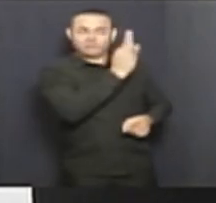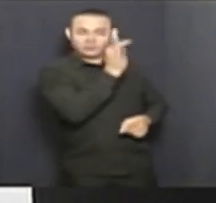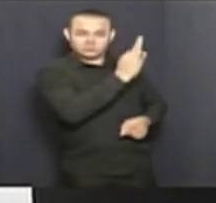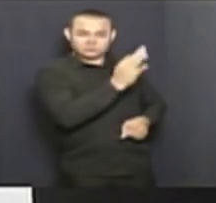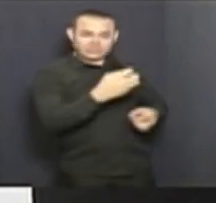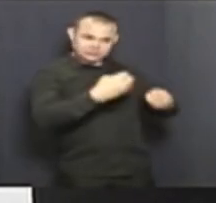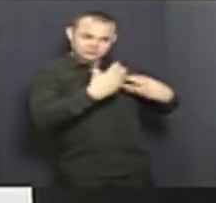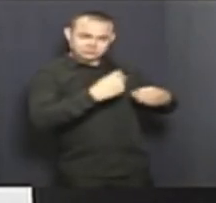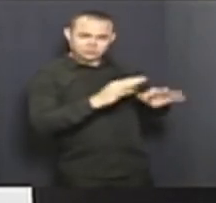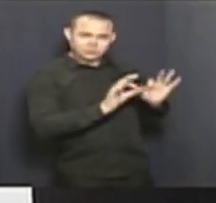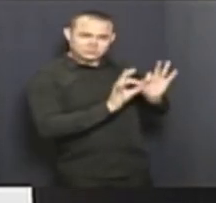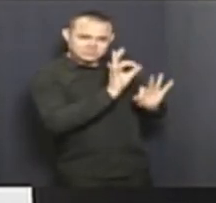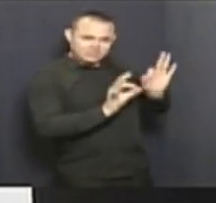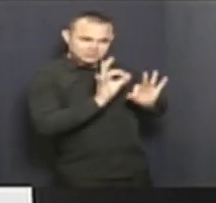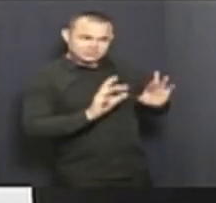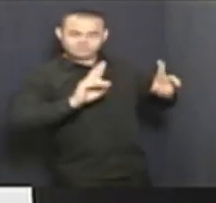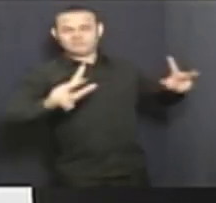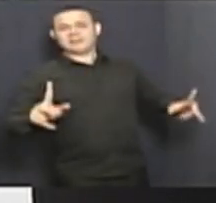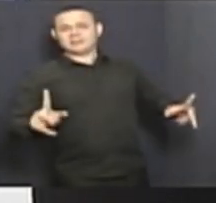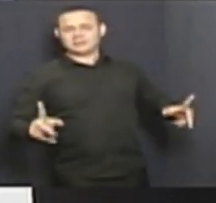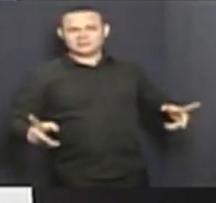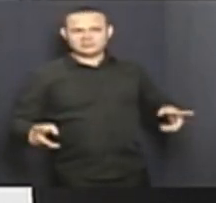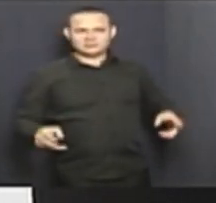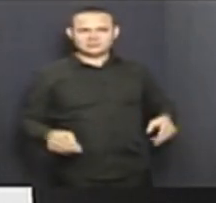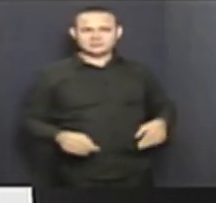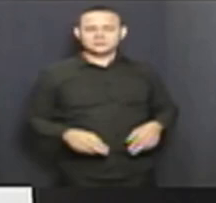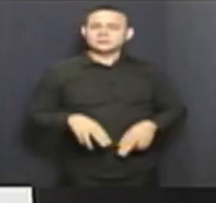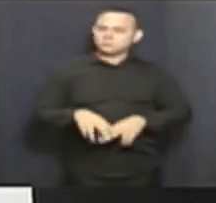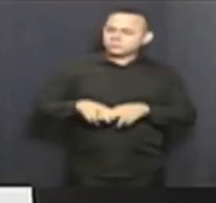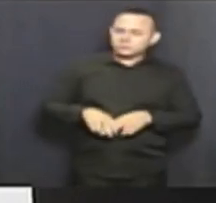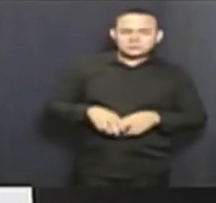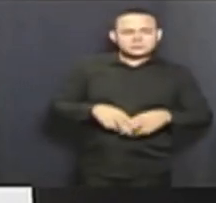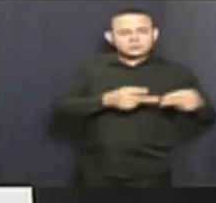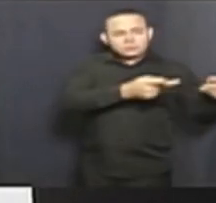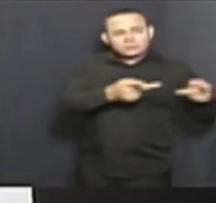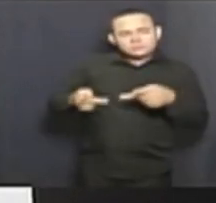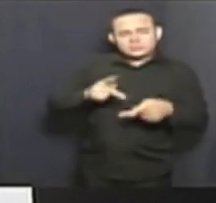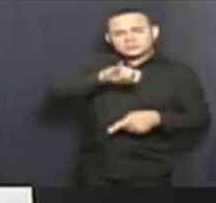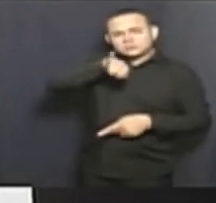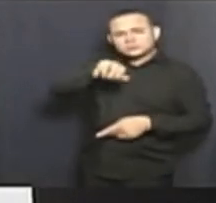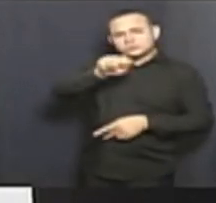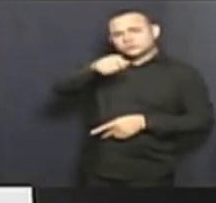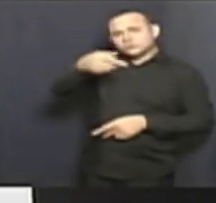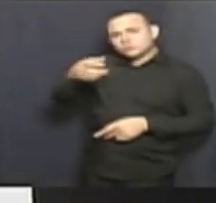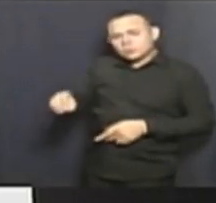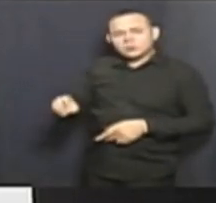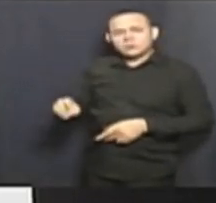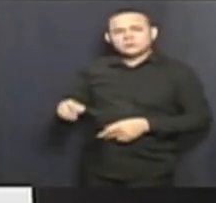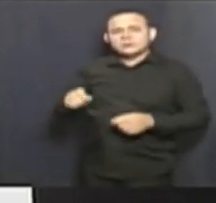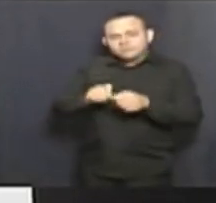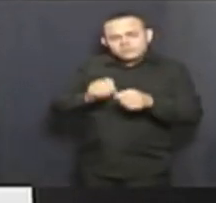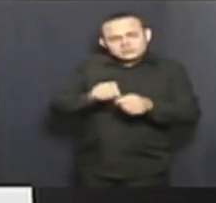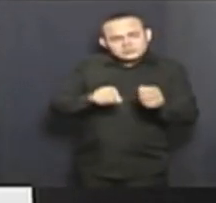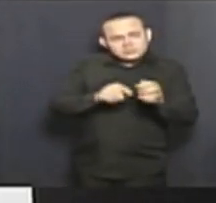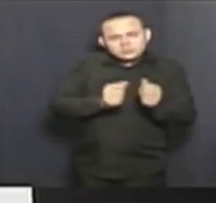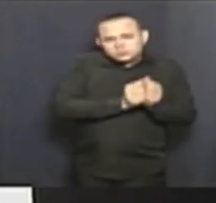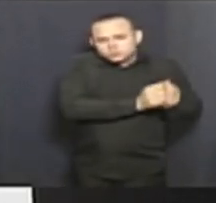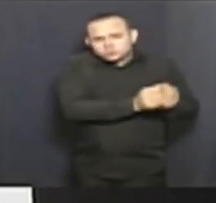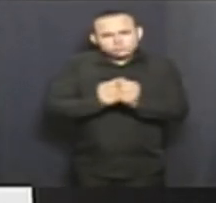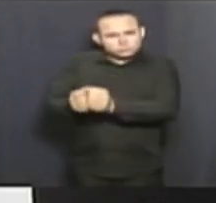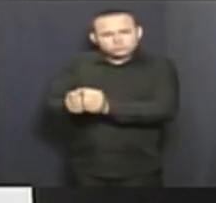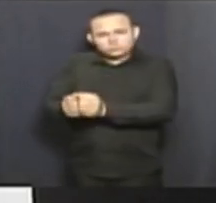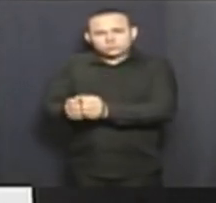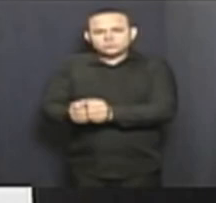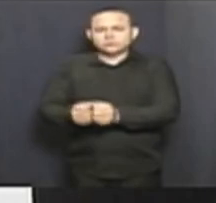e nós ver o joão quero até de convidar pra fazermos juntos nós temos que representar